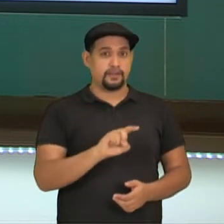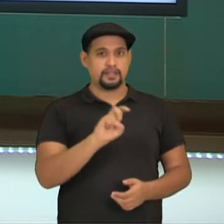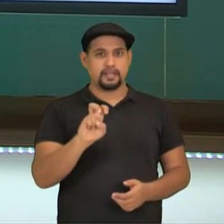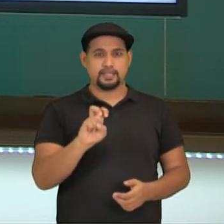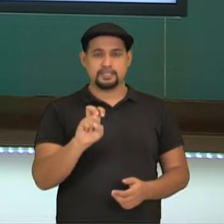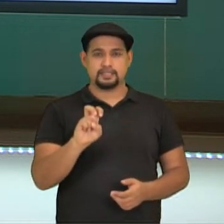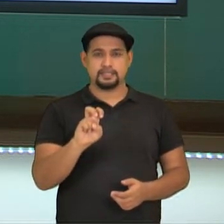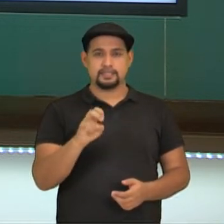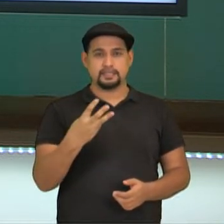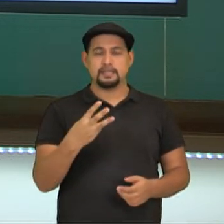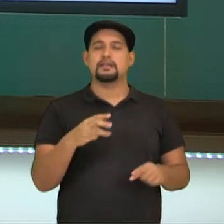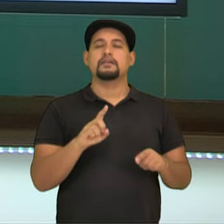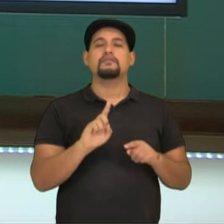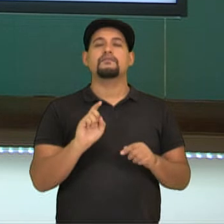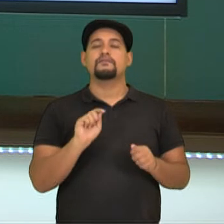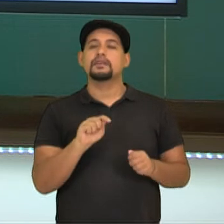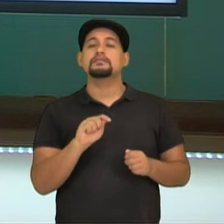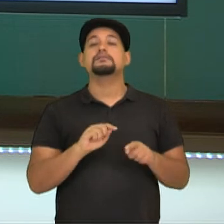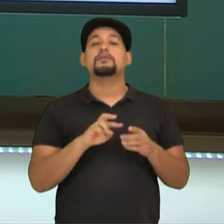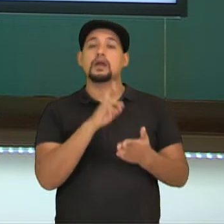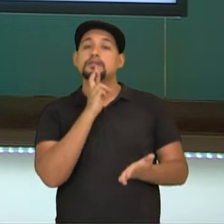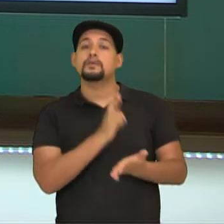vezes 4.100 seria R$